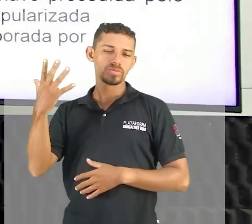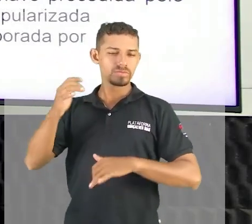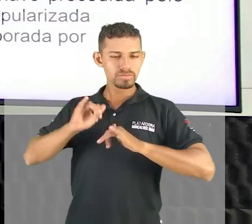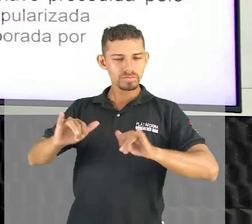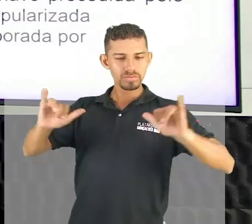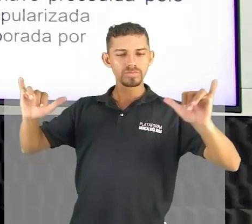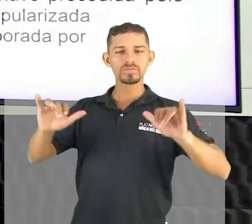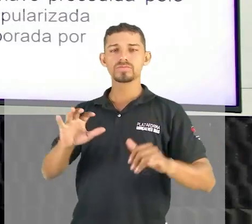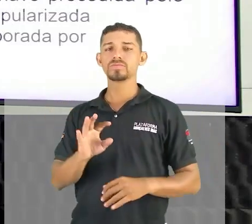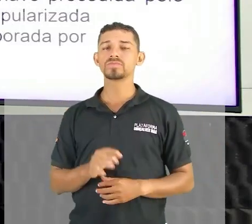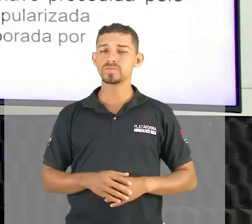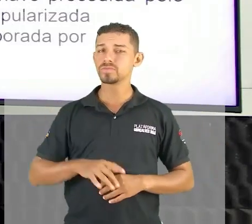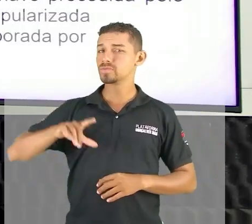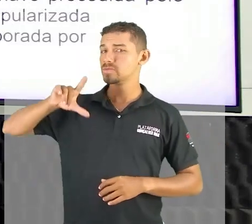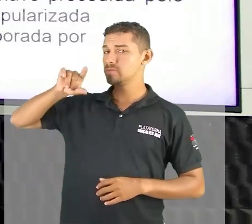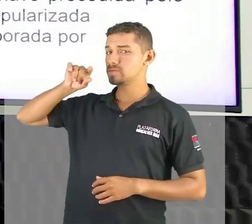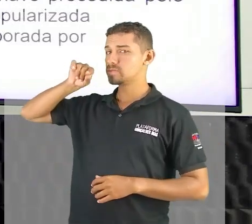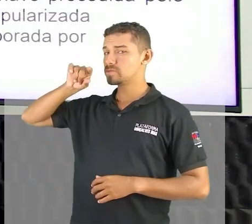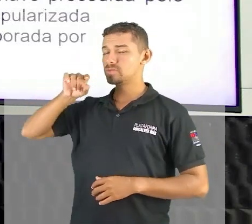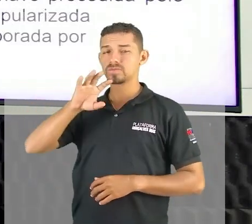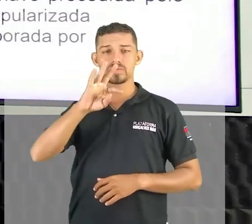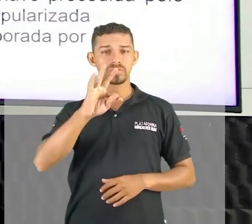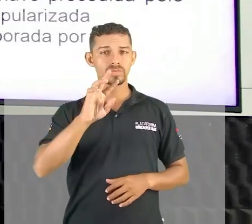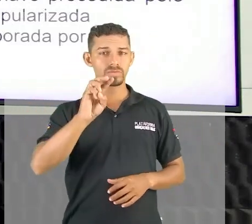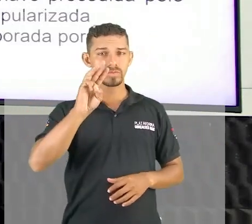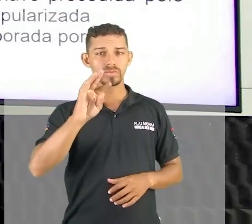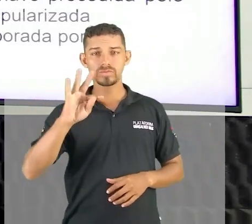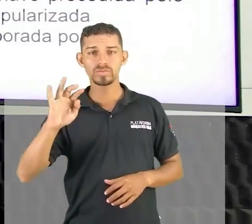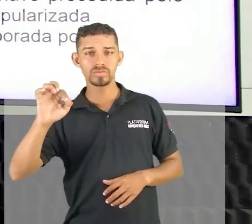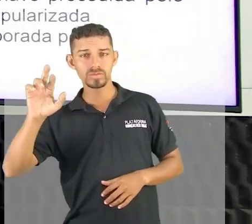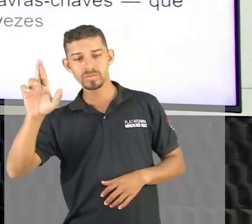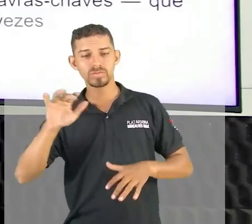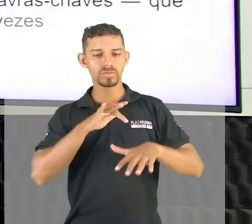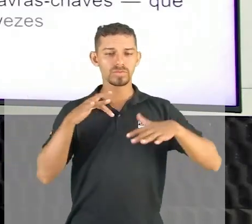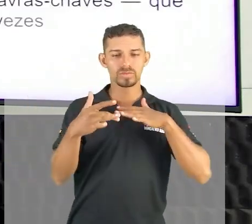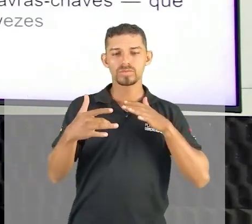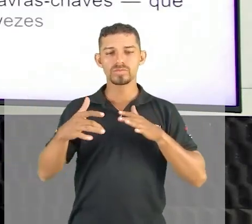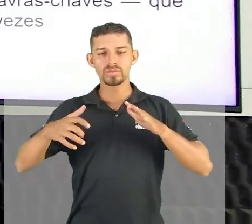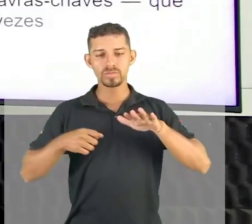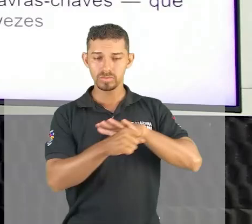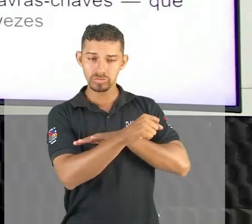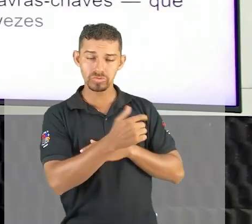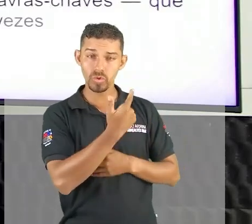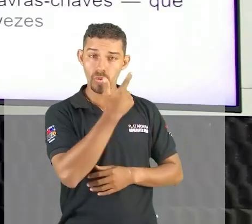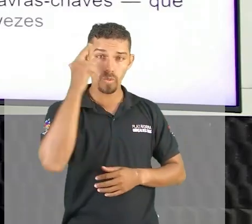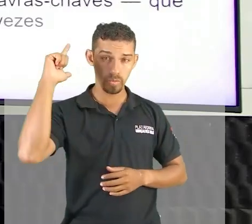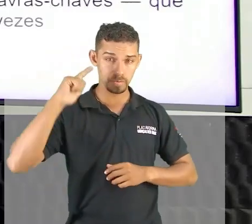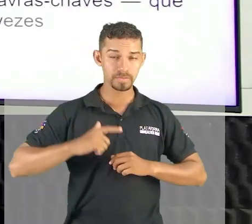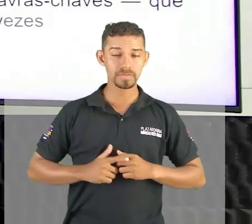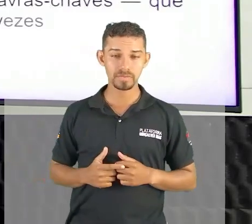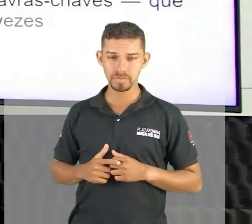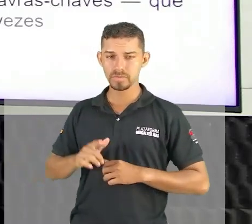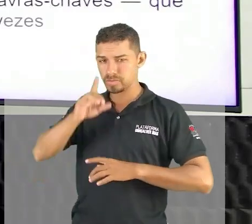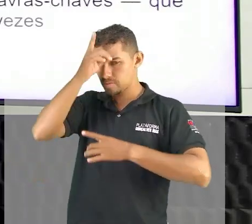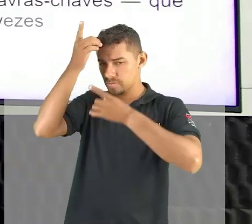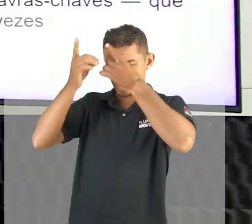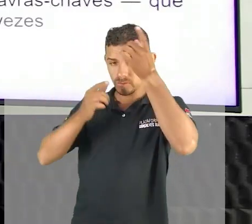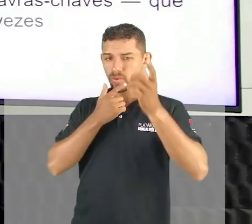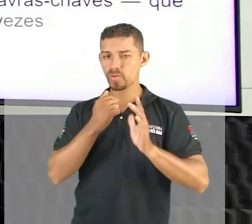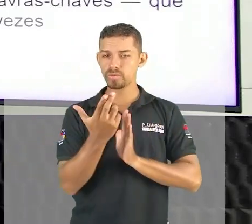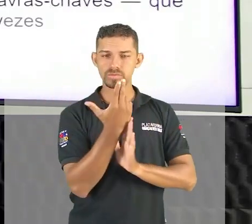Twitter antes de ser incorporada por outras redes sociais a ão foi do designer